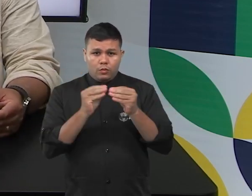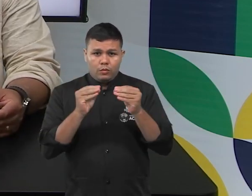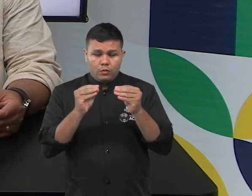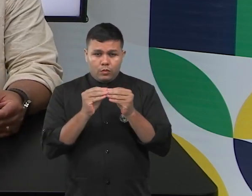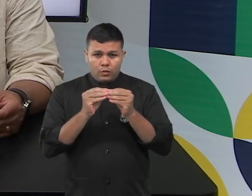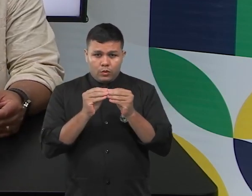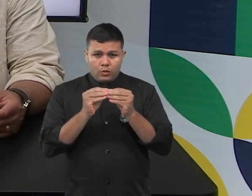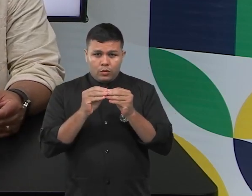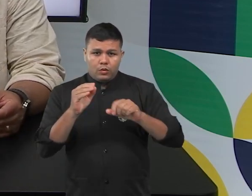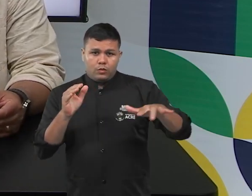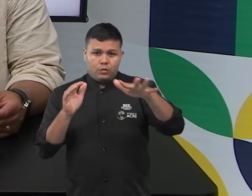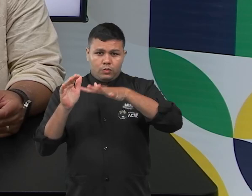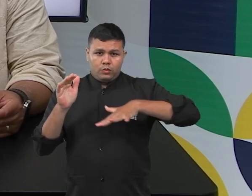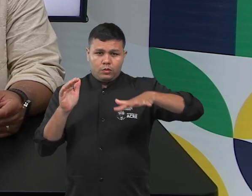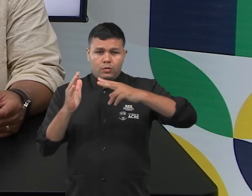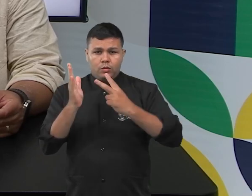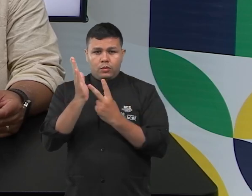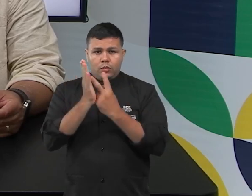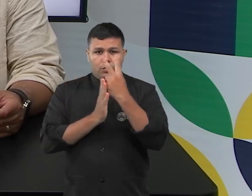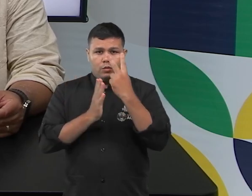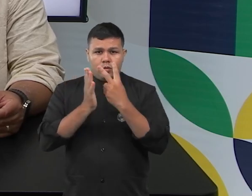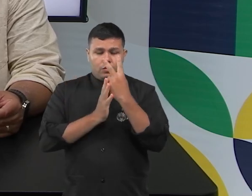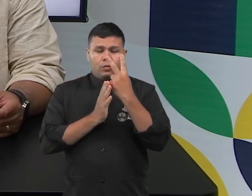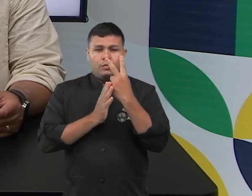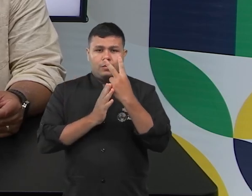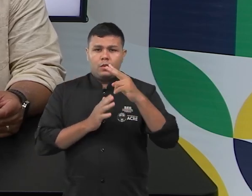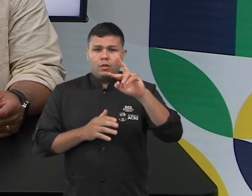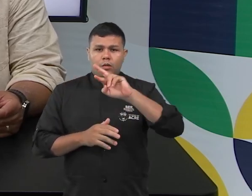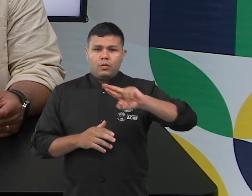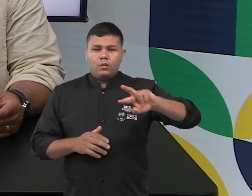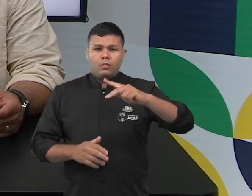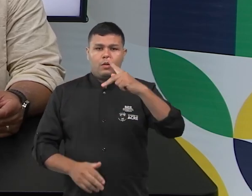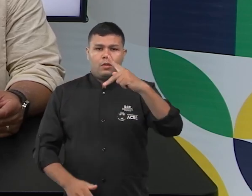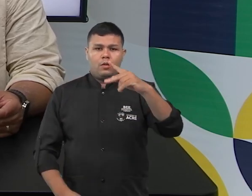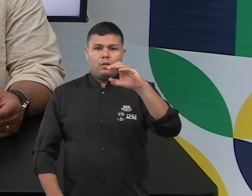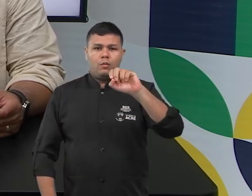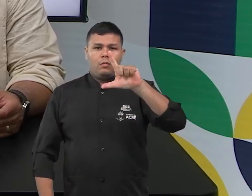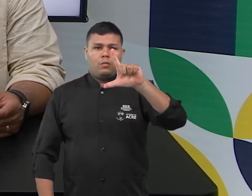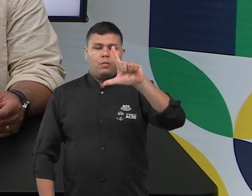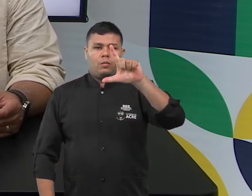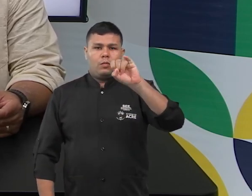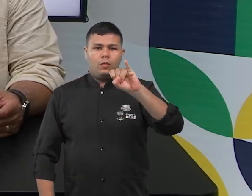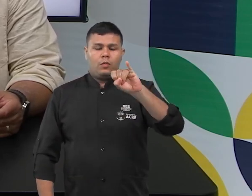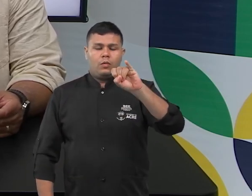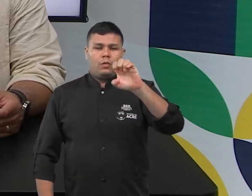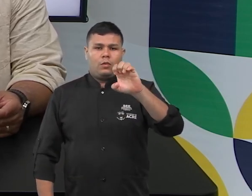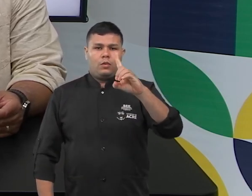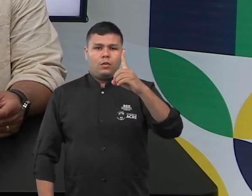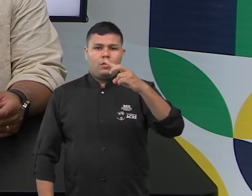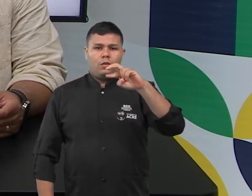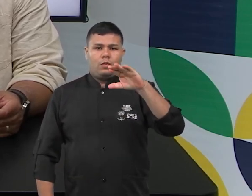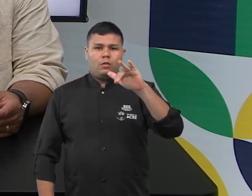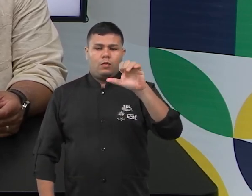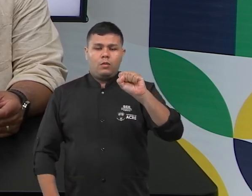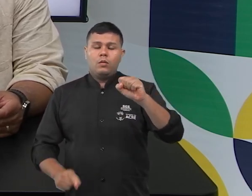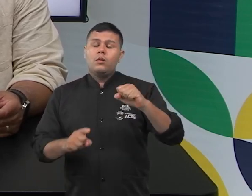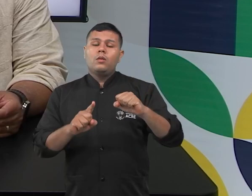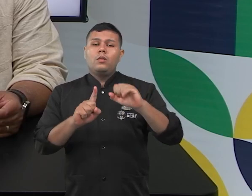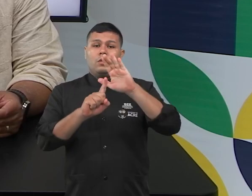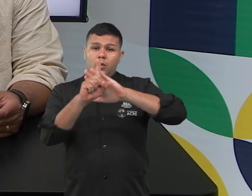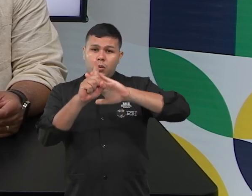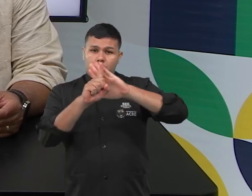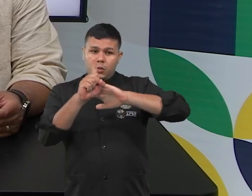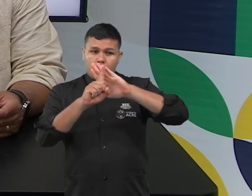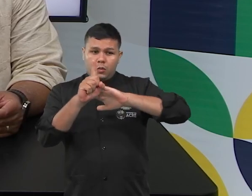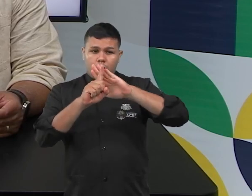área e volume das figuras que não são poliedros regulares. Lembrando que, estudante, poliedros regulares, eles têm vértice, têm face e têm aresta, tá